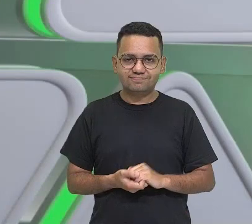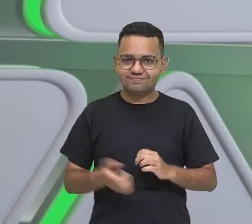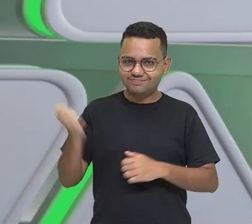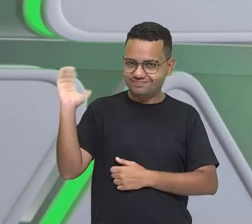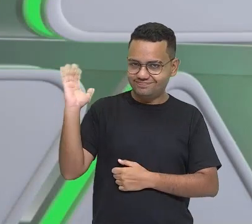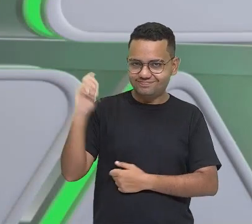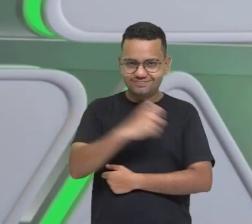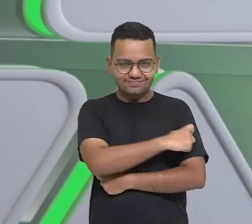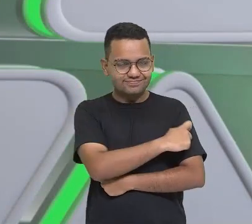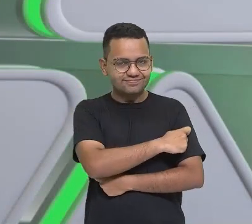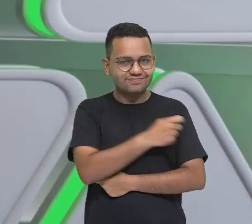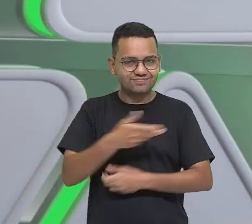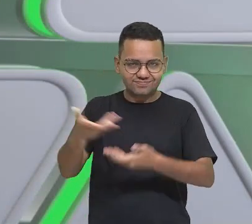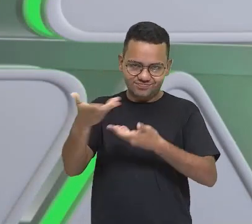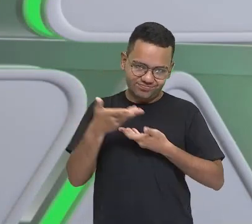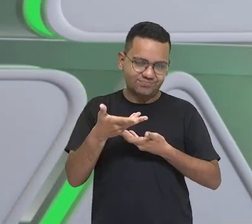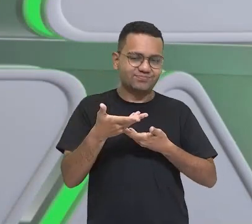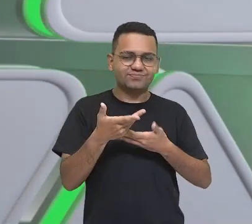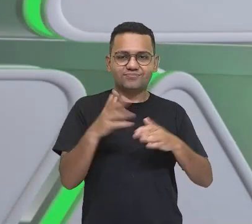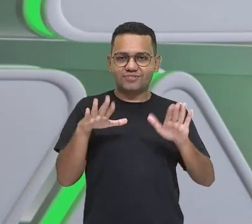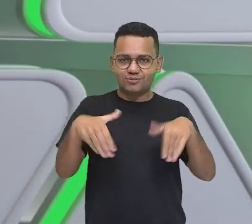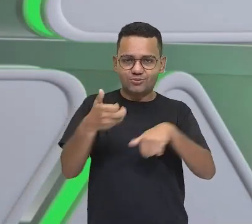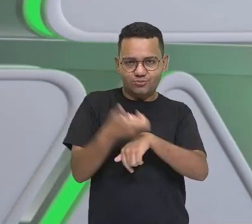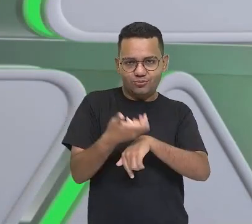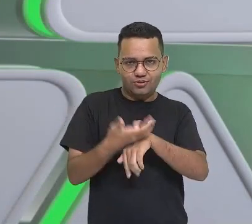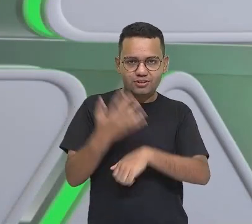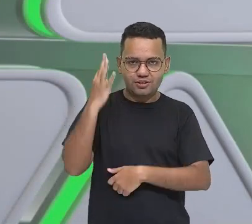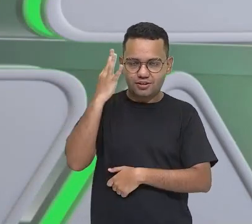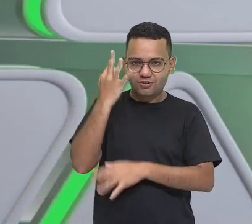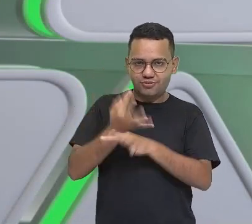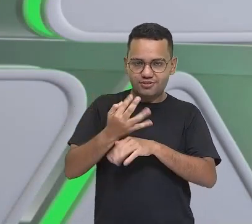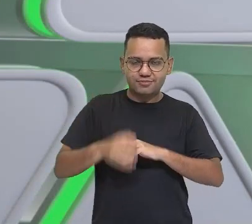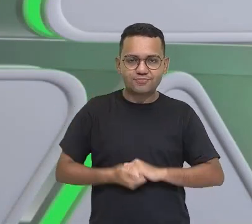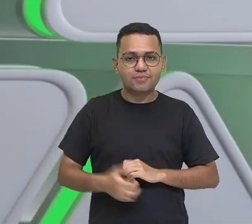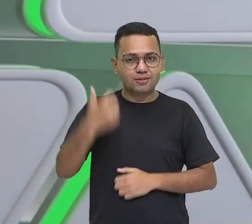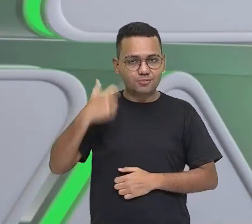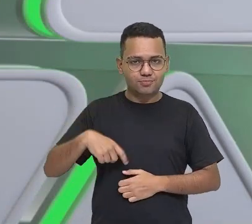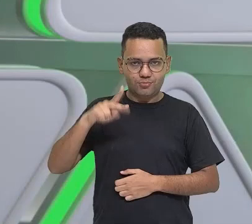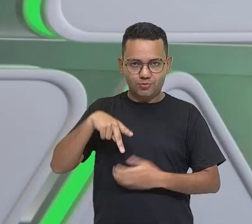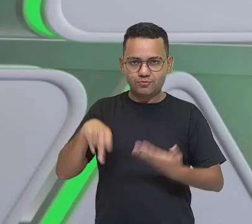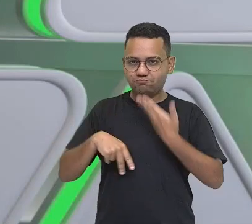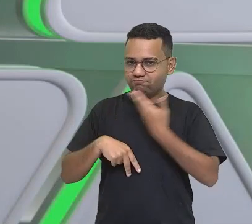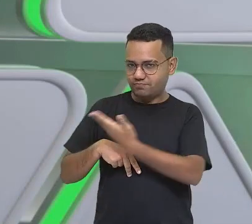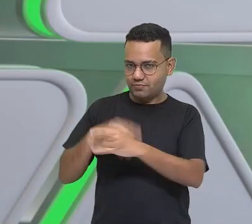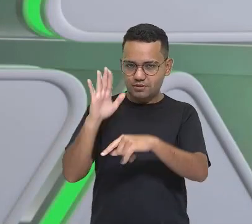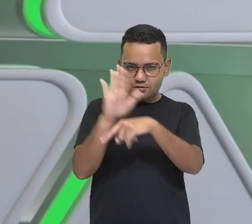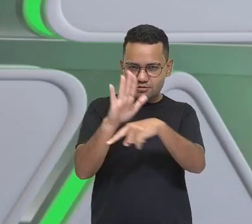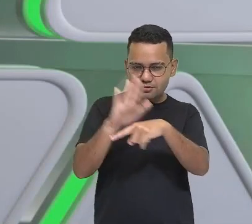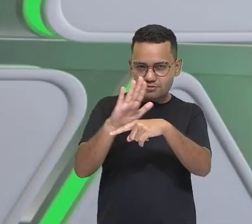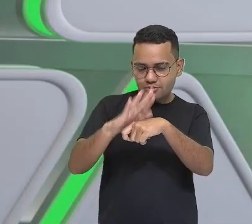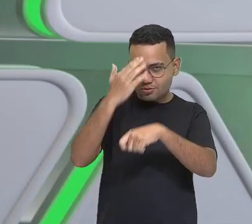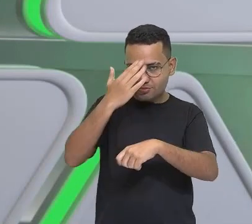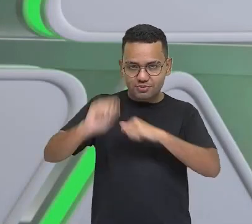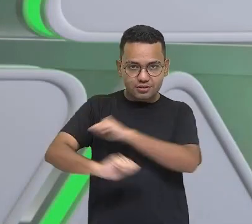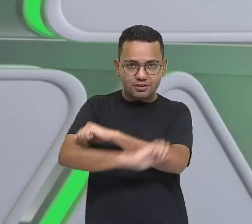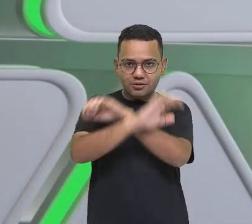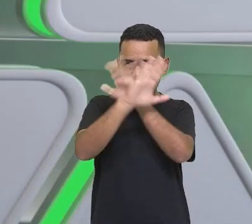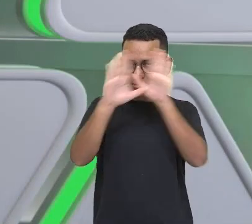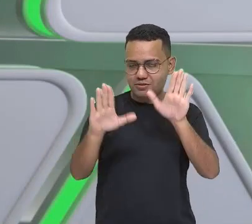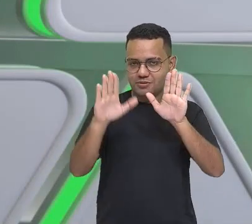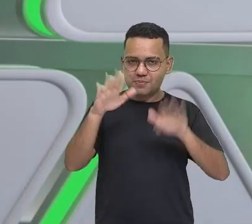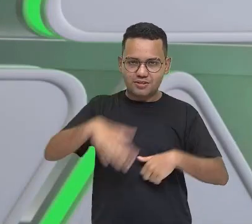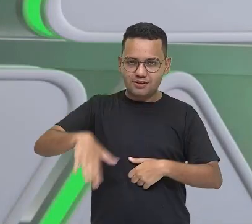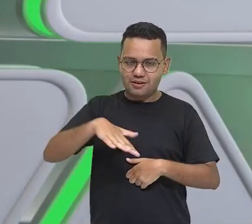Olá pessoal, sejam bem-vindos à nossa aula de Física. Eu sou o professor William Costa, estou aqui para te ajudar a entender um pouquinho mais de